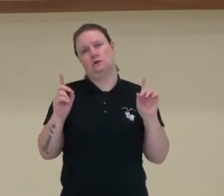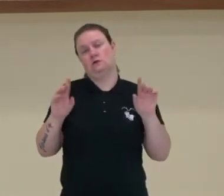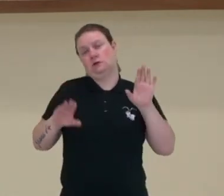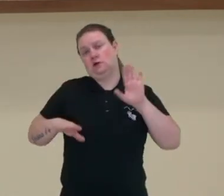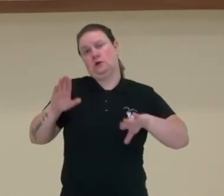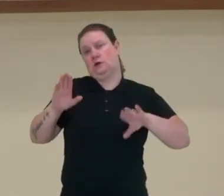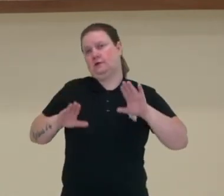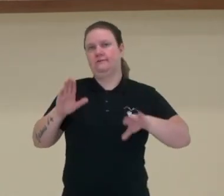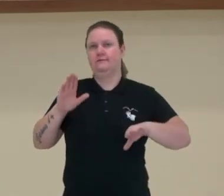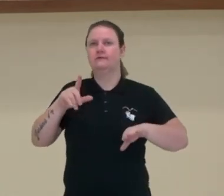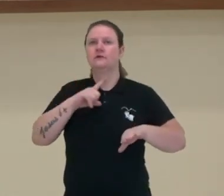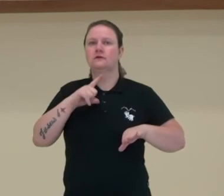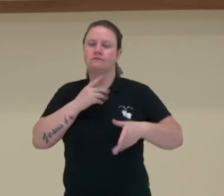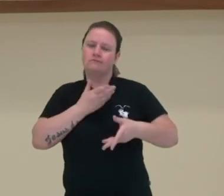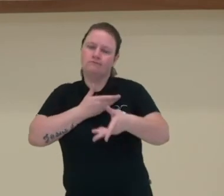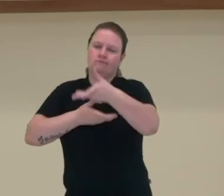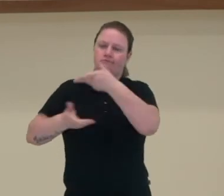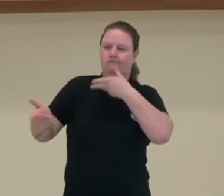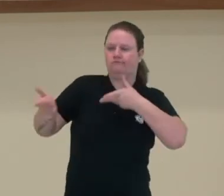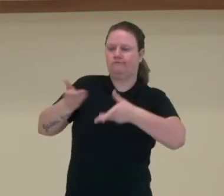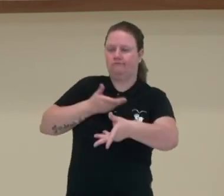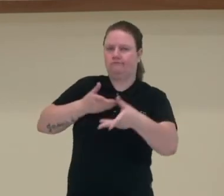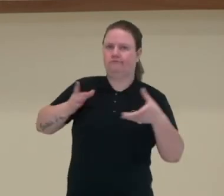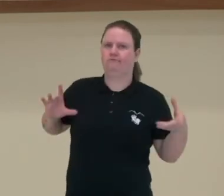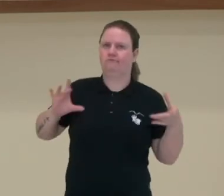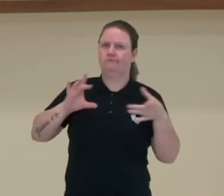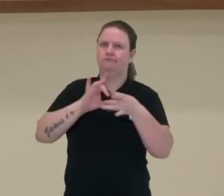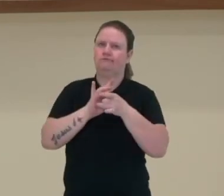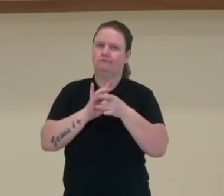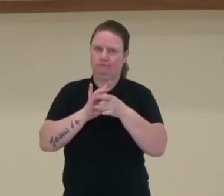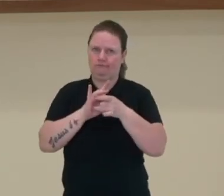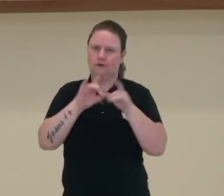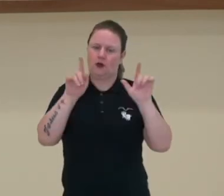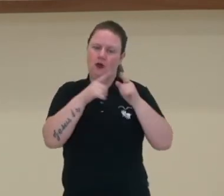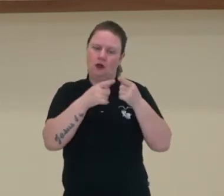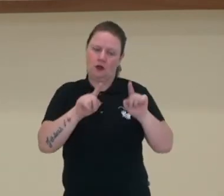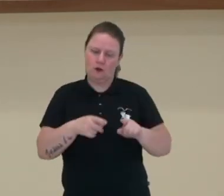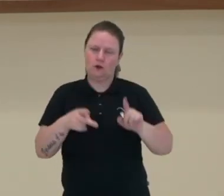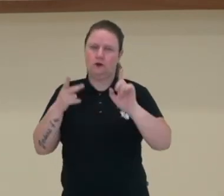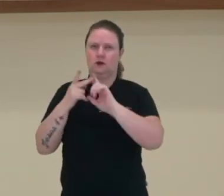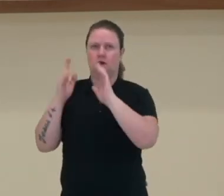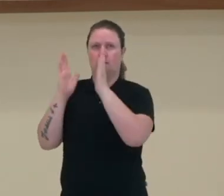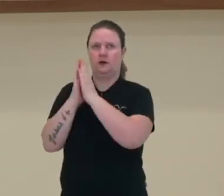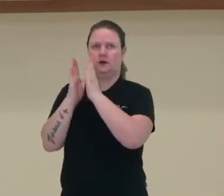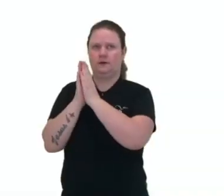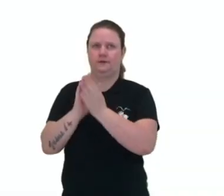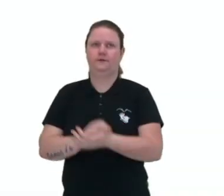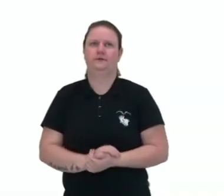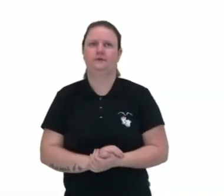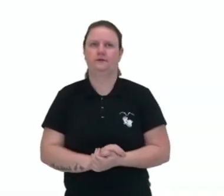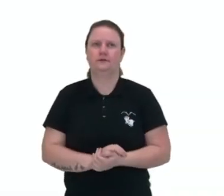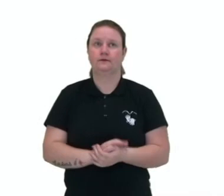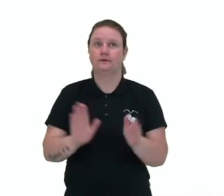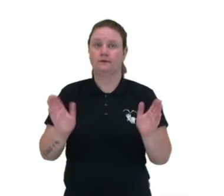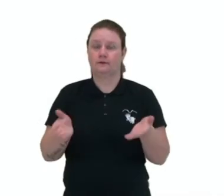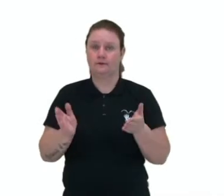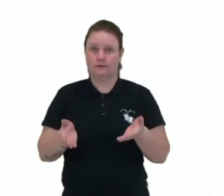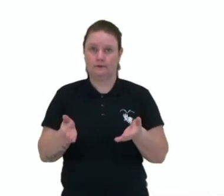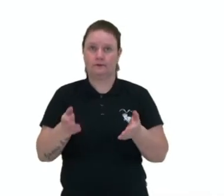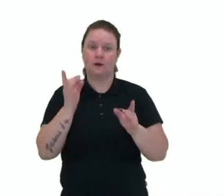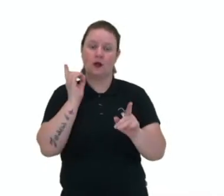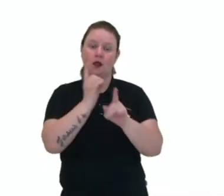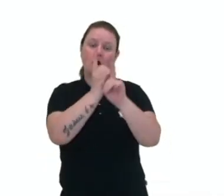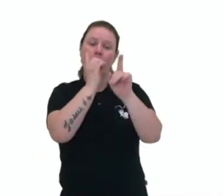existe aí essa troca, esse intertexto entre a música e a oração. Encontre no texto